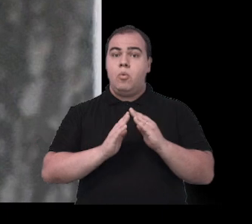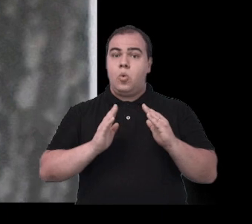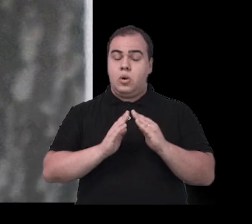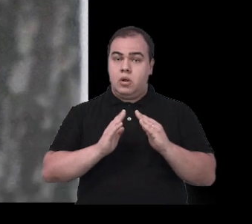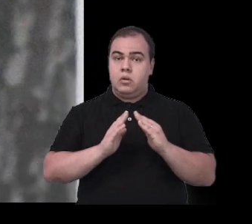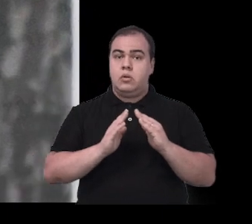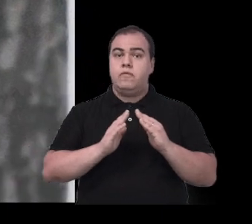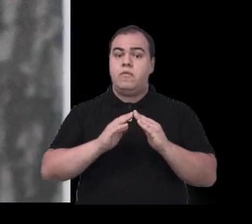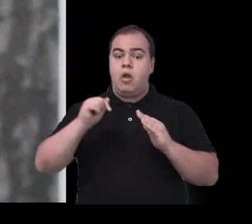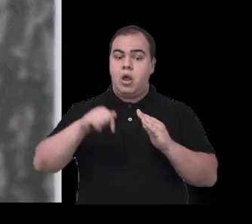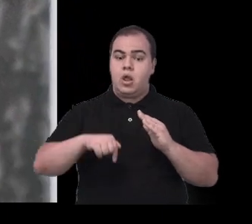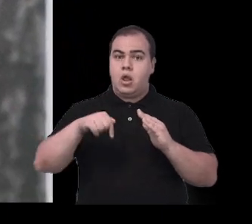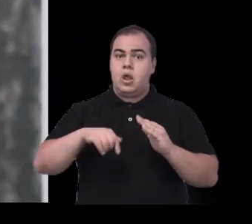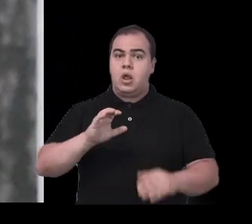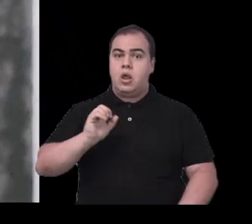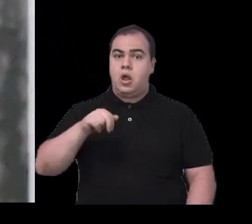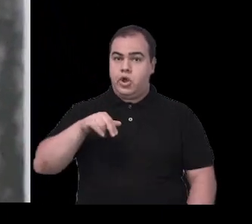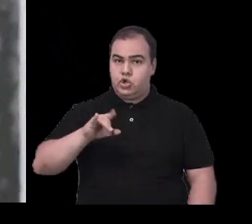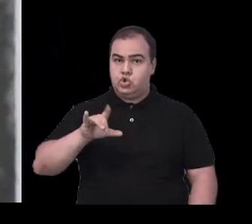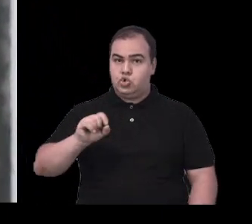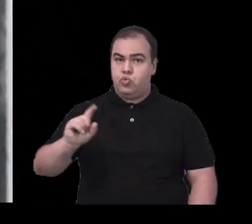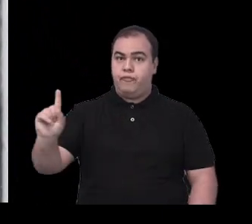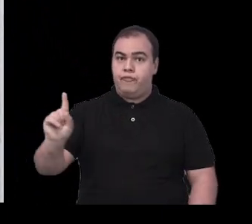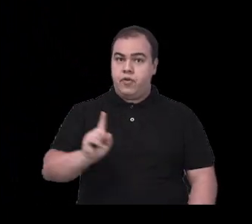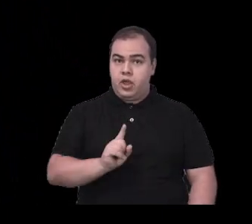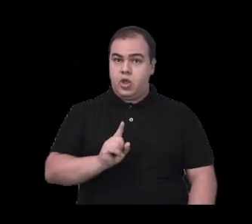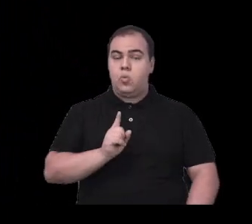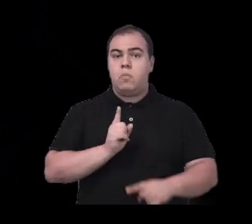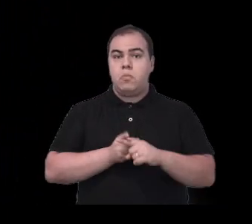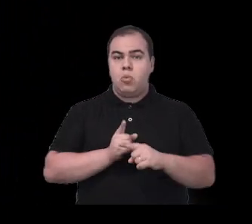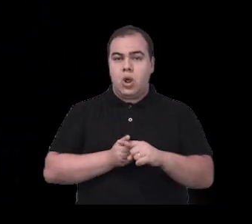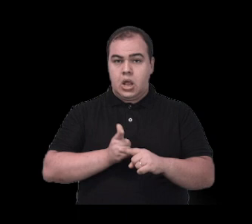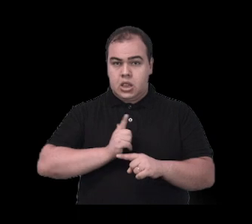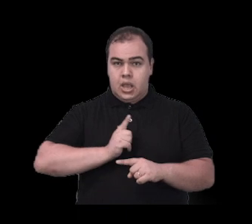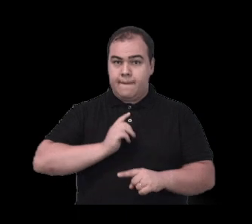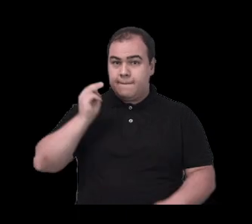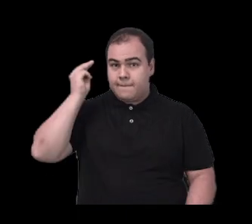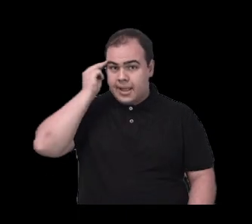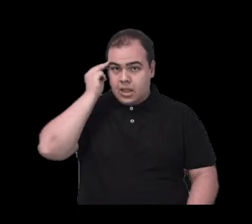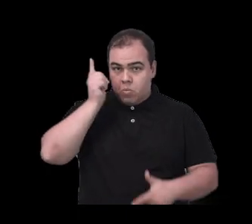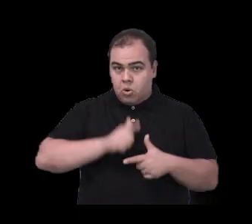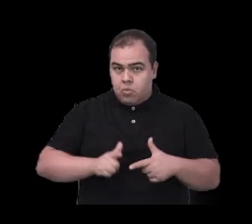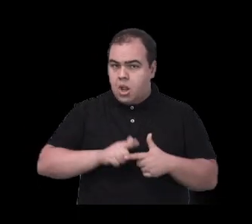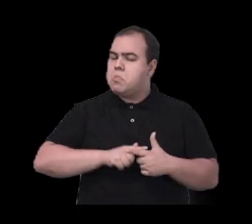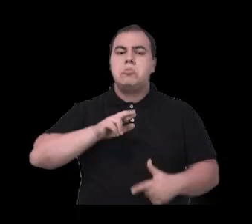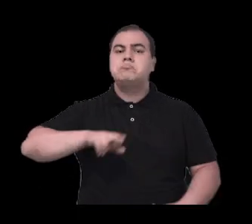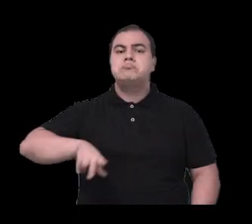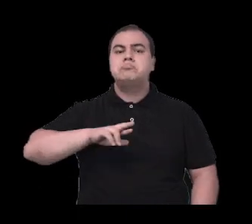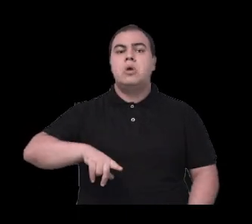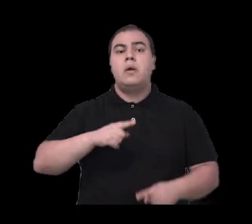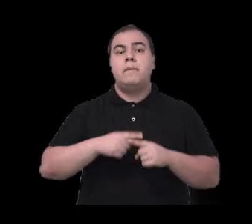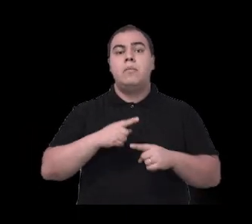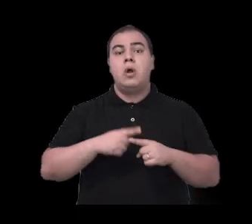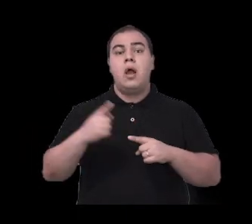moradora daqui do Cândido. Ela veio para cá não por ter um transtorno mental, mas porque